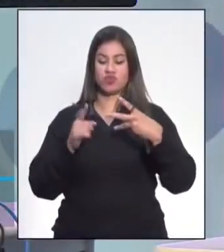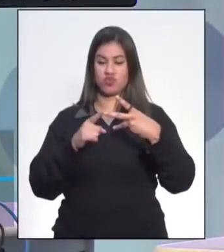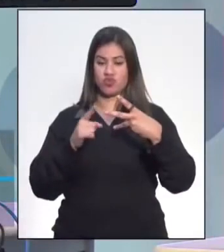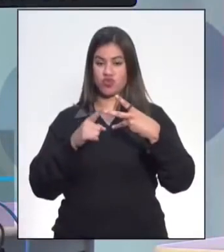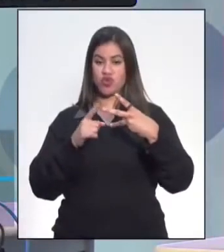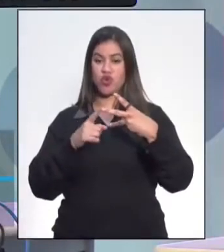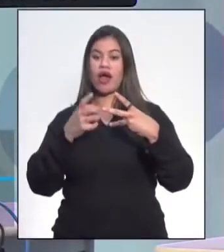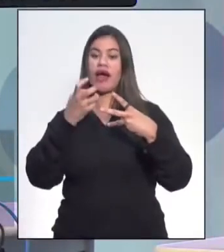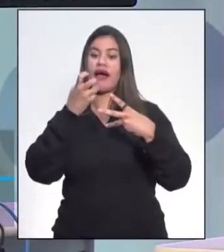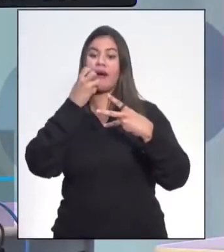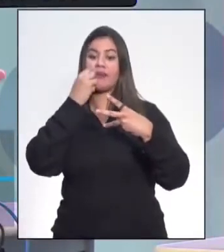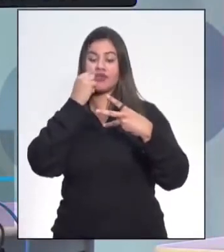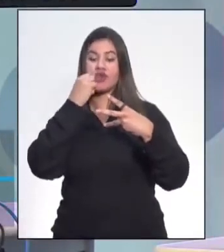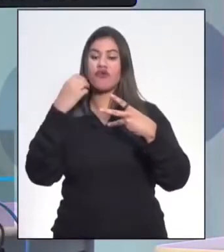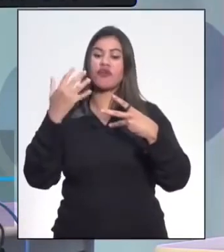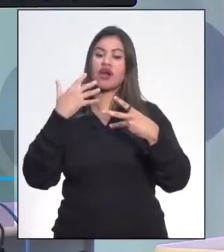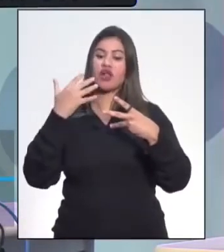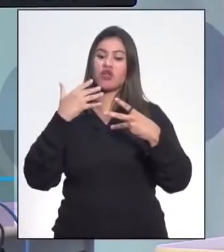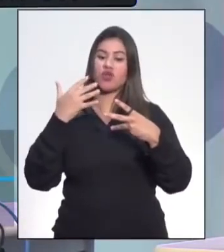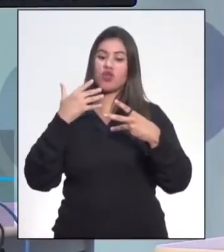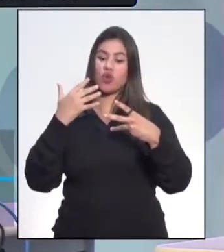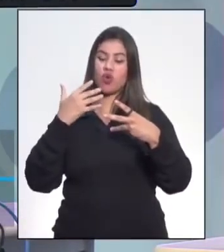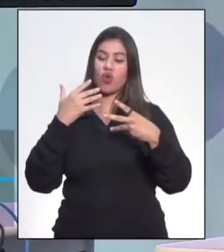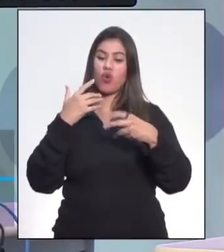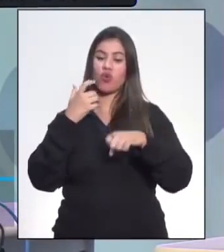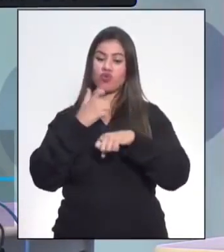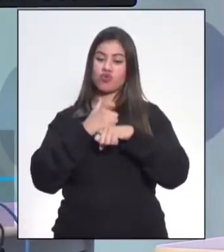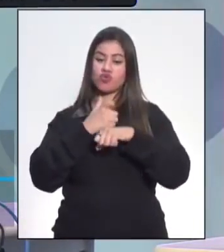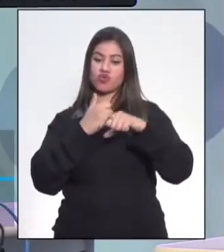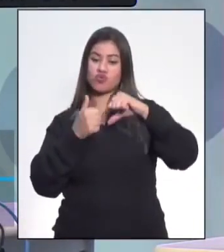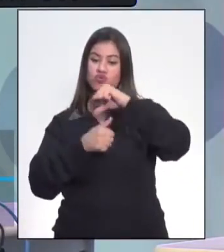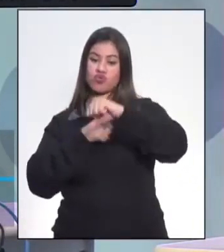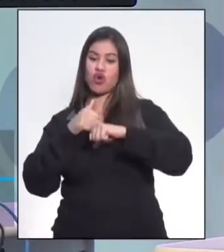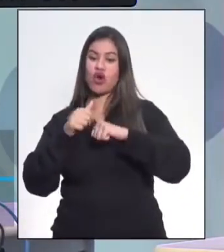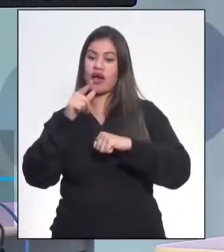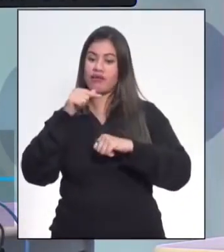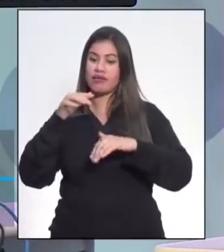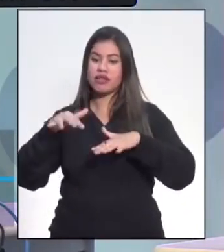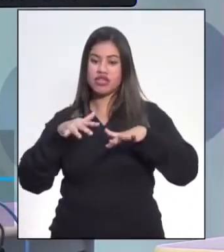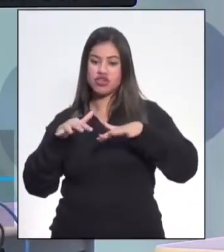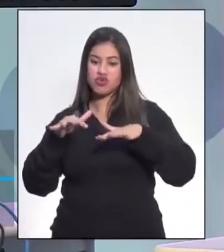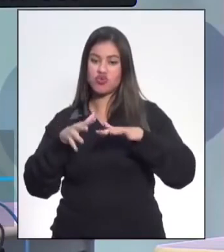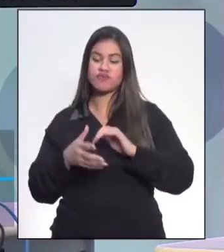calor para ele mudar do estado físico sólido para o líquido. Perfeito, pessoal?